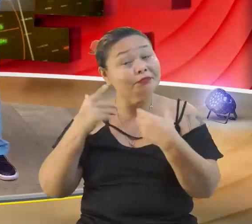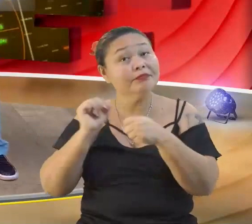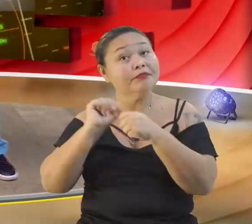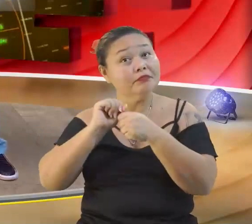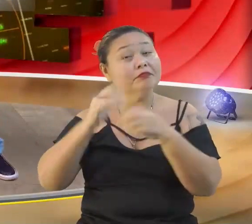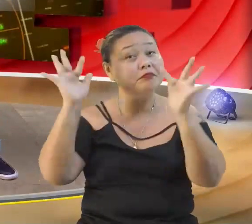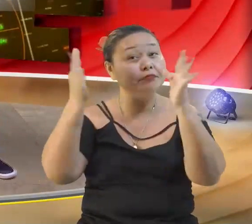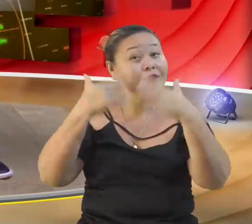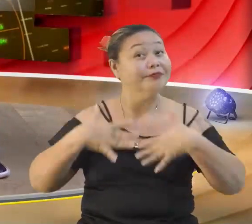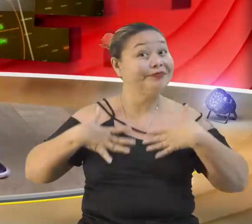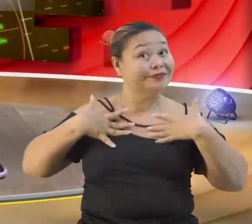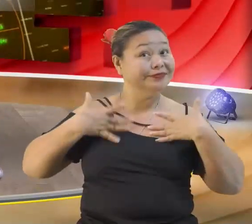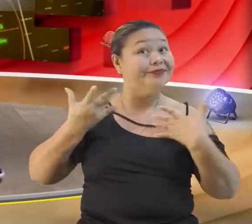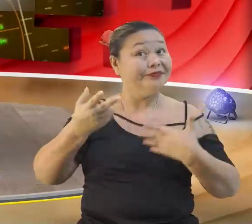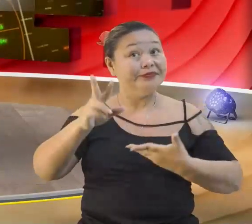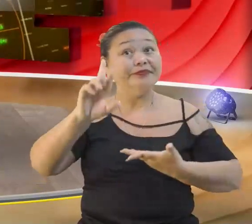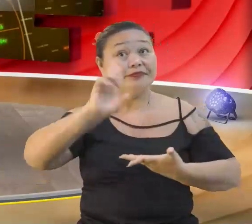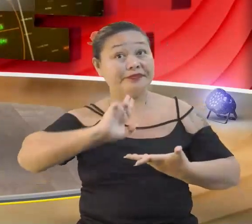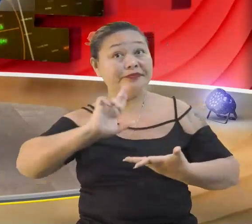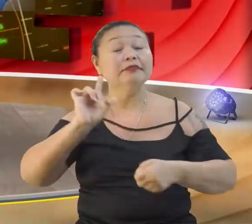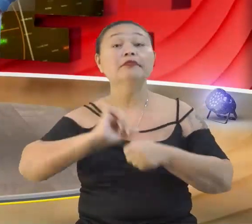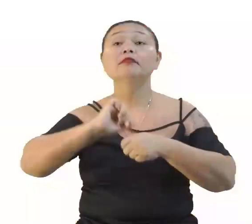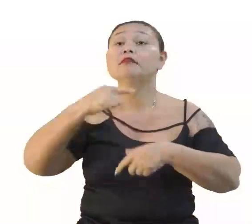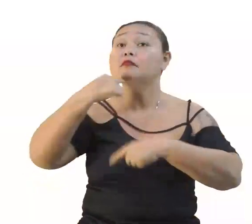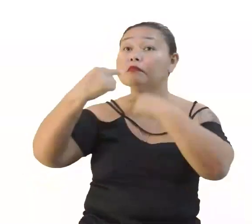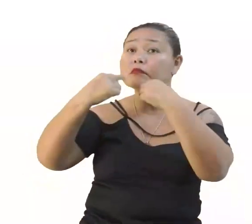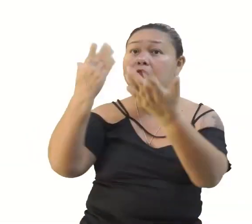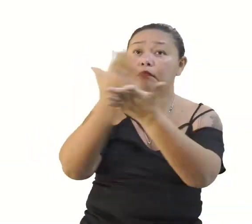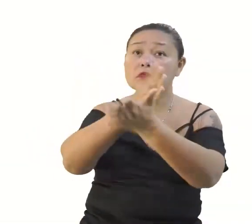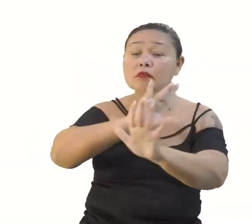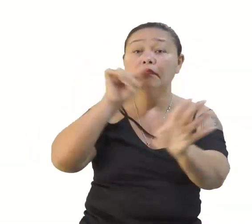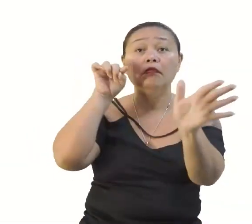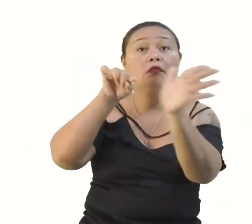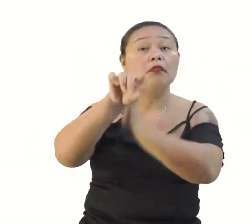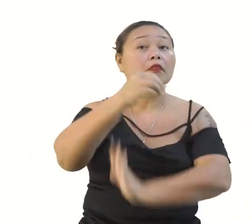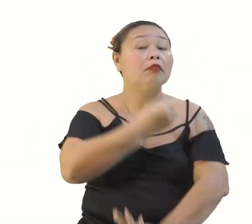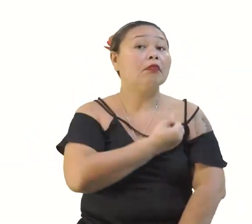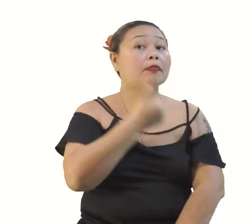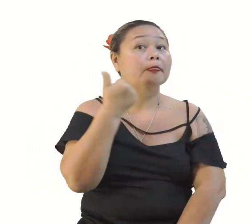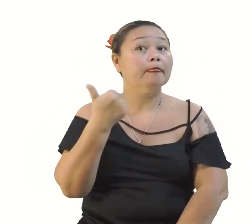feedback, certo? Tirando as dúvidas, vamos lá para a questão de número 1, vamos ver.